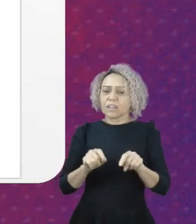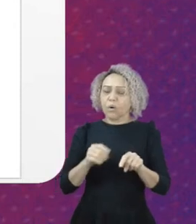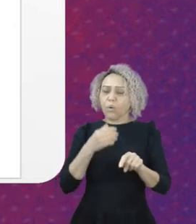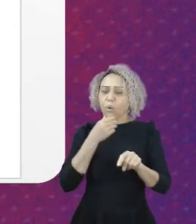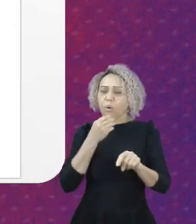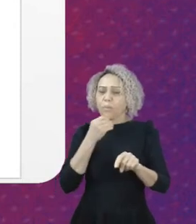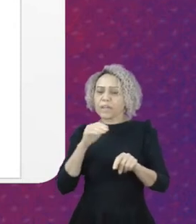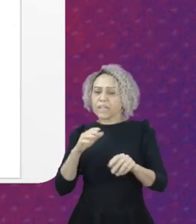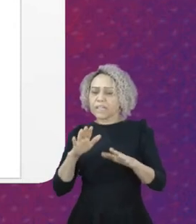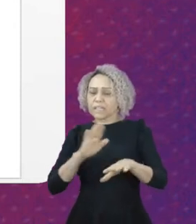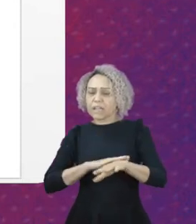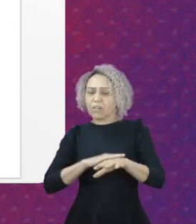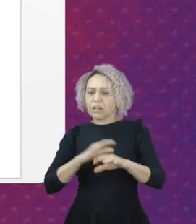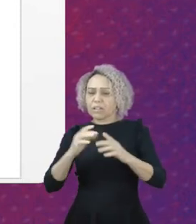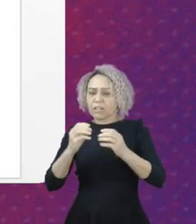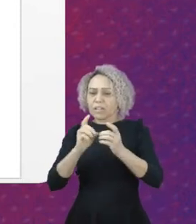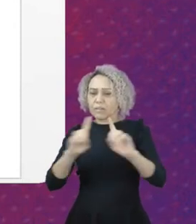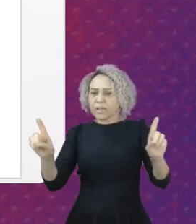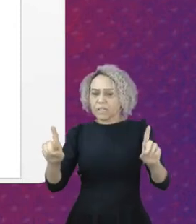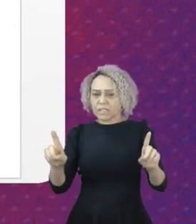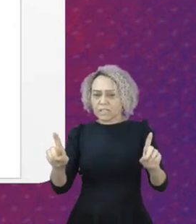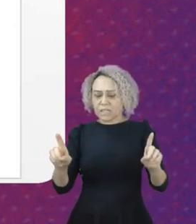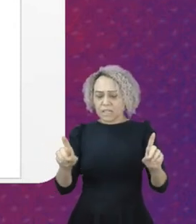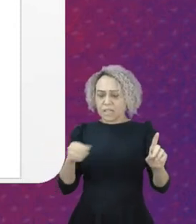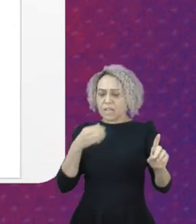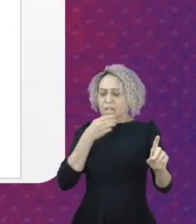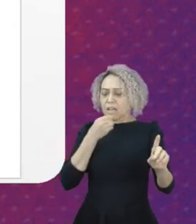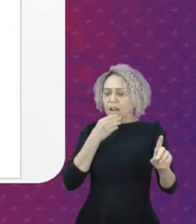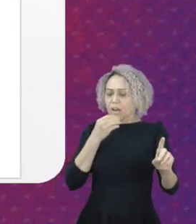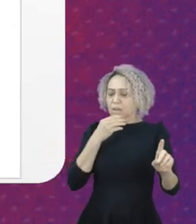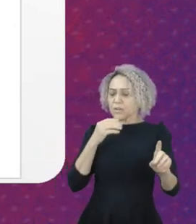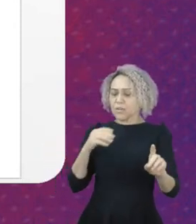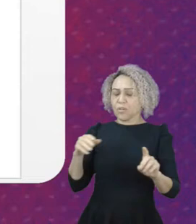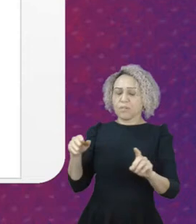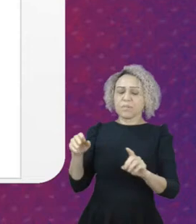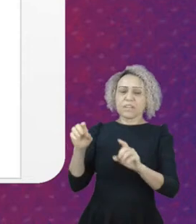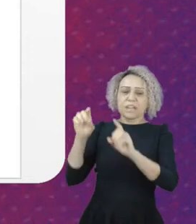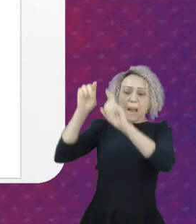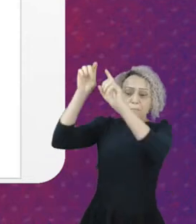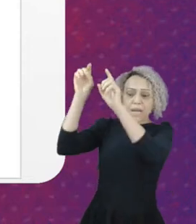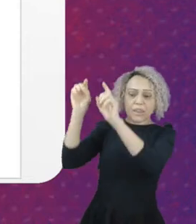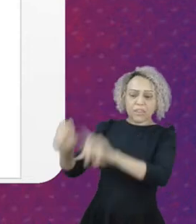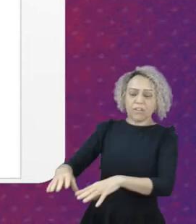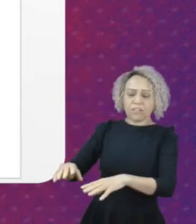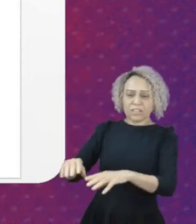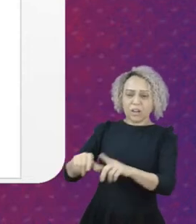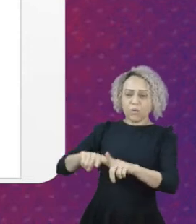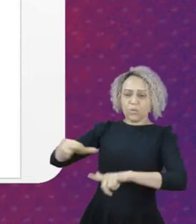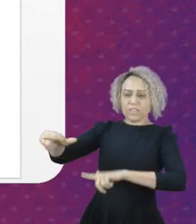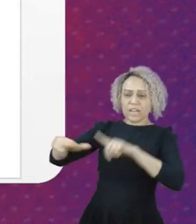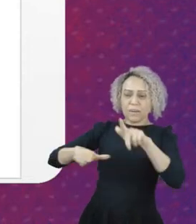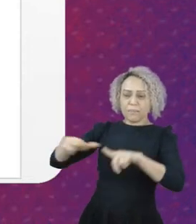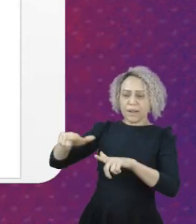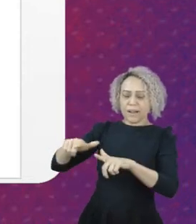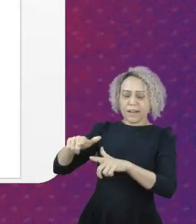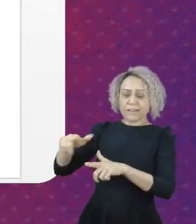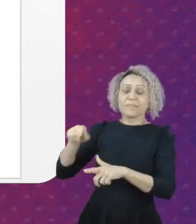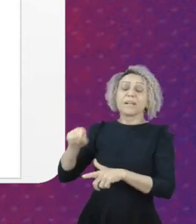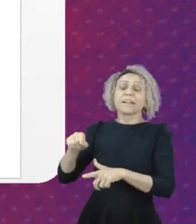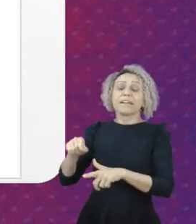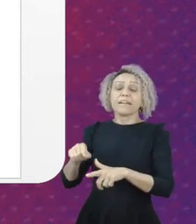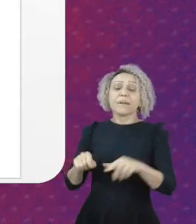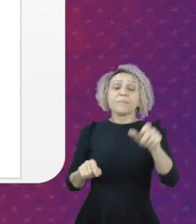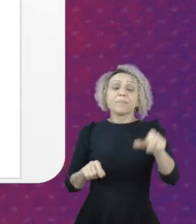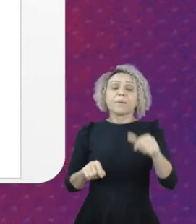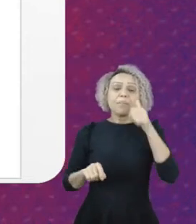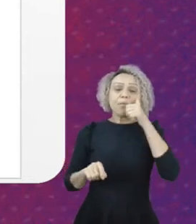na separação, eles pedem demissão do trabalho para poder não ter, a mulher não conseguir provar, né, a